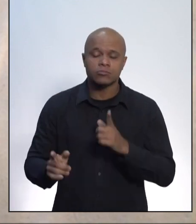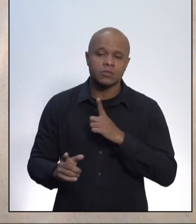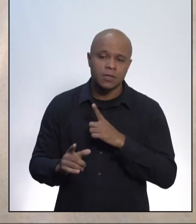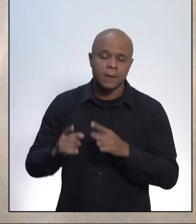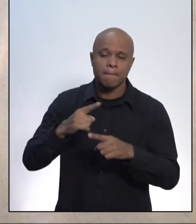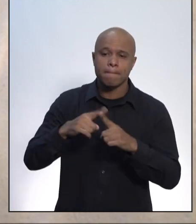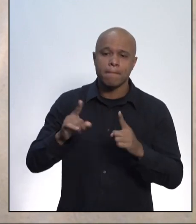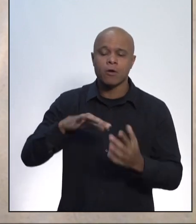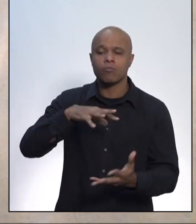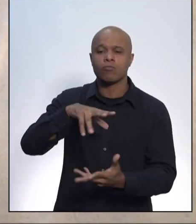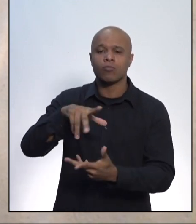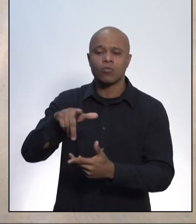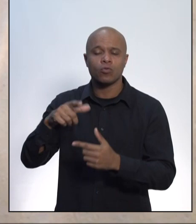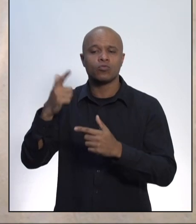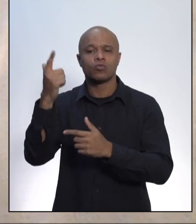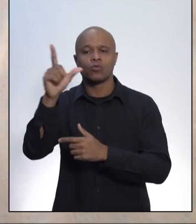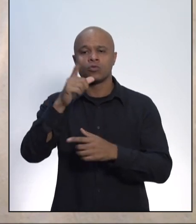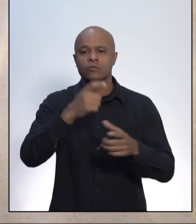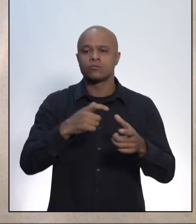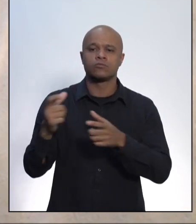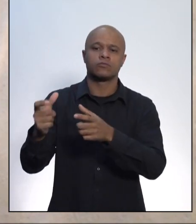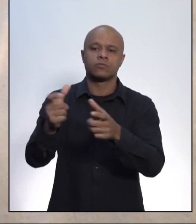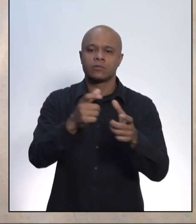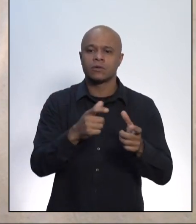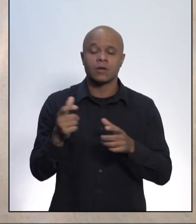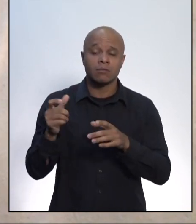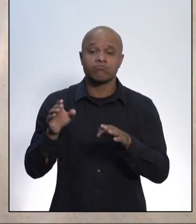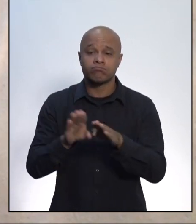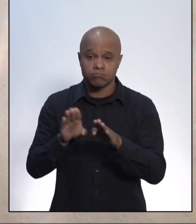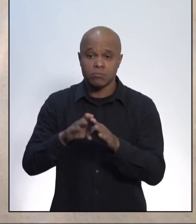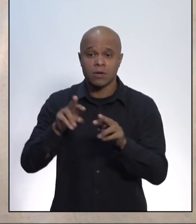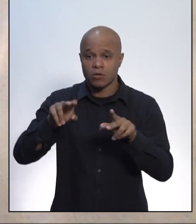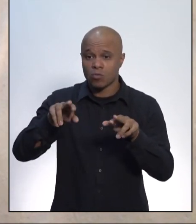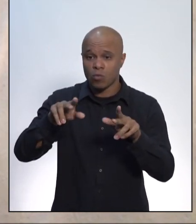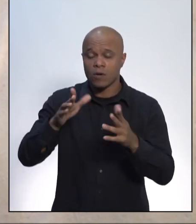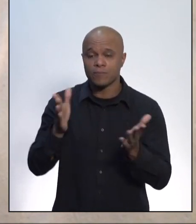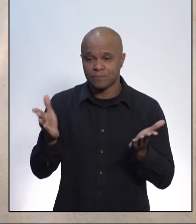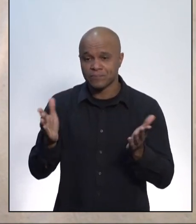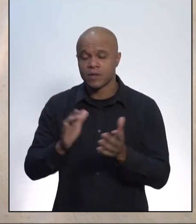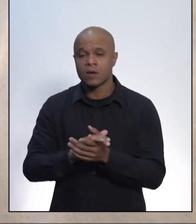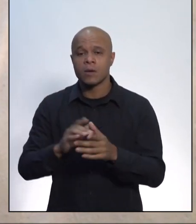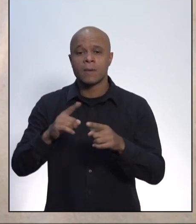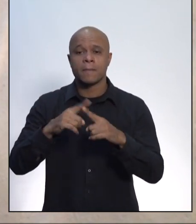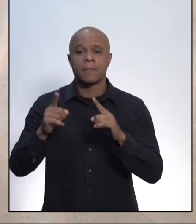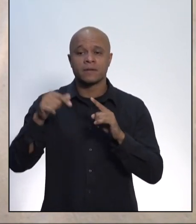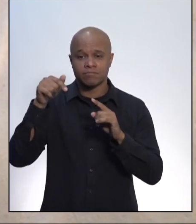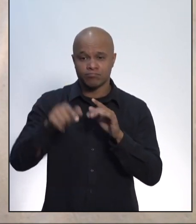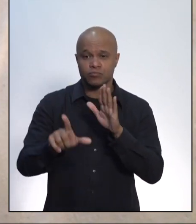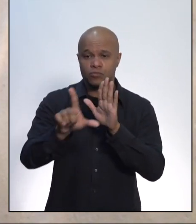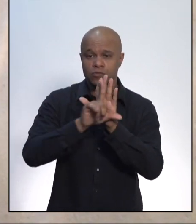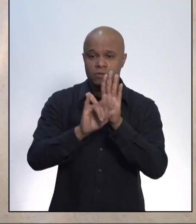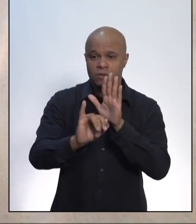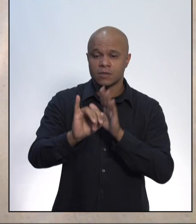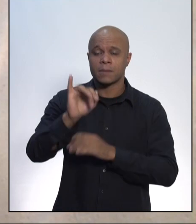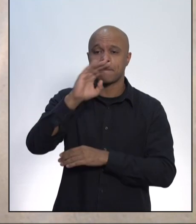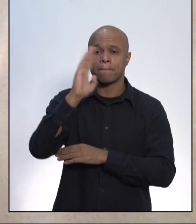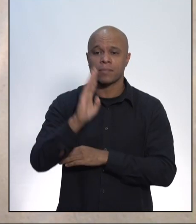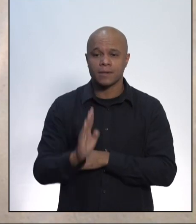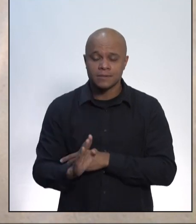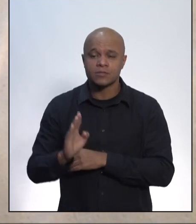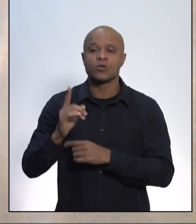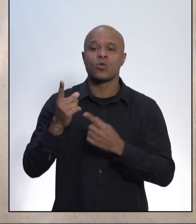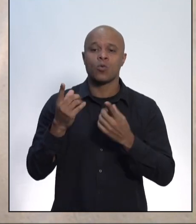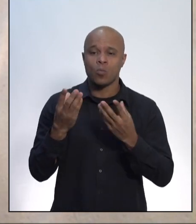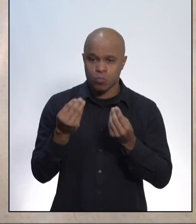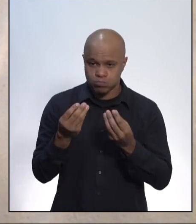mundo. Óbvio que a legislação brasileira, né, a gente tem uma carga tributária muito alta e aí isso atrapalha